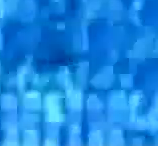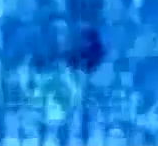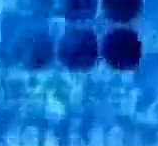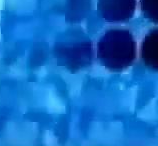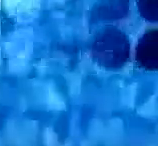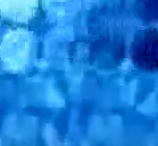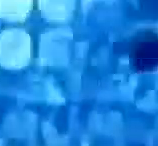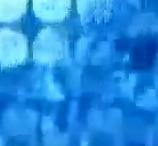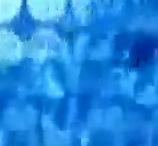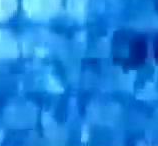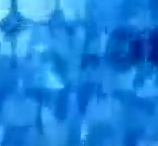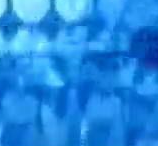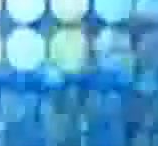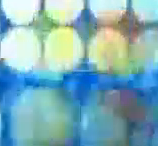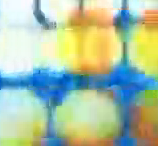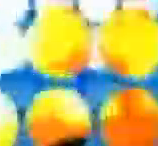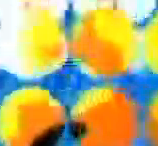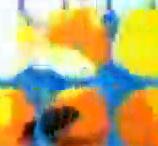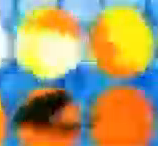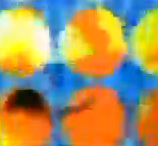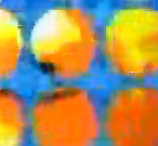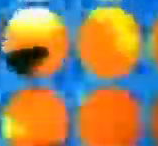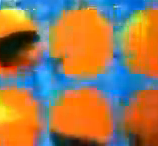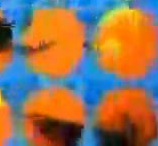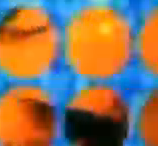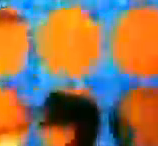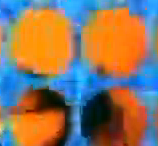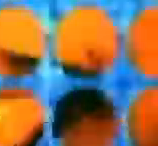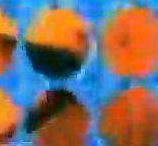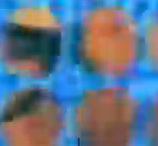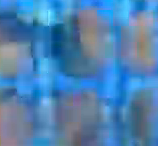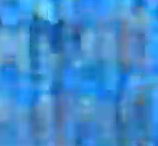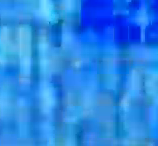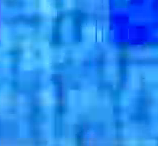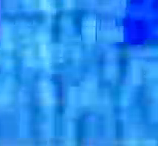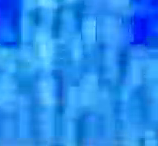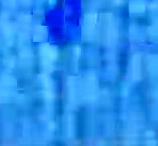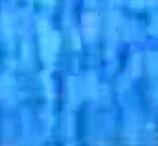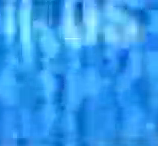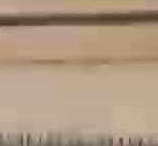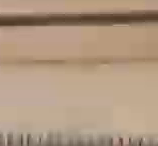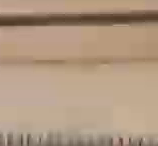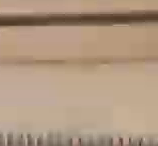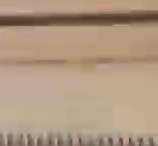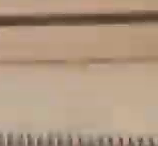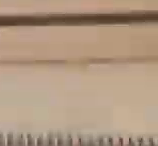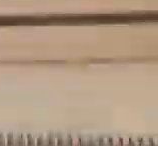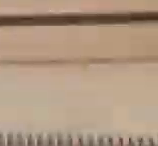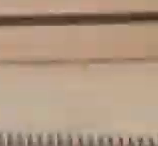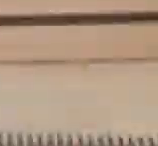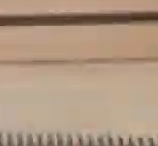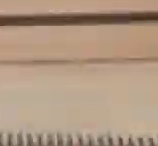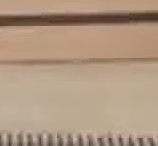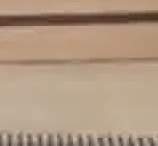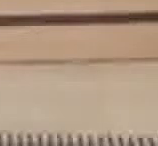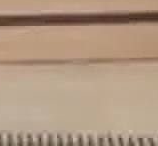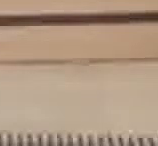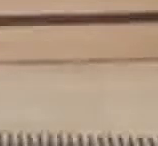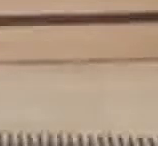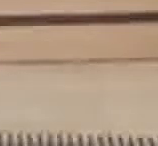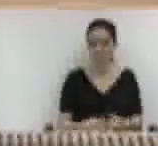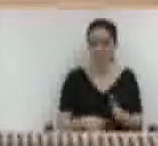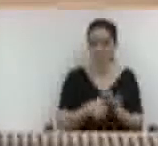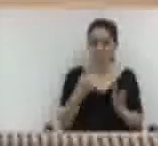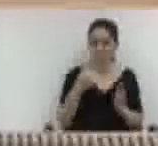Tá bom, obrigado. Tá bom, senhor. Tá bom, obrigado. A sessão está reaberta. Ao